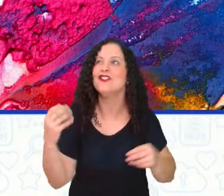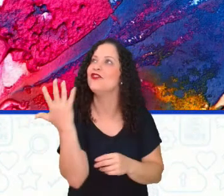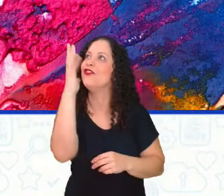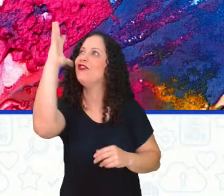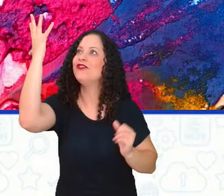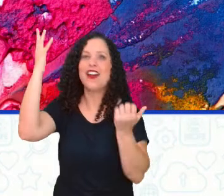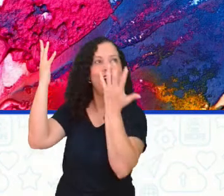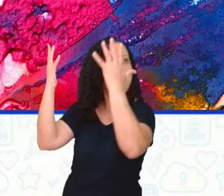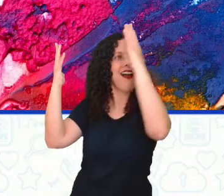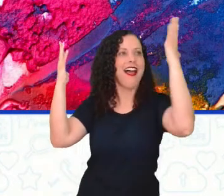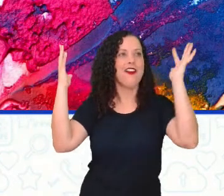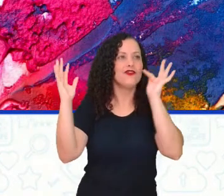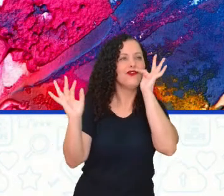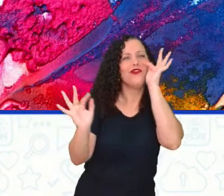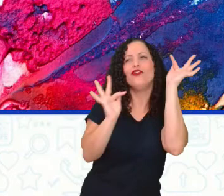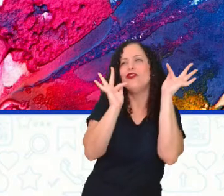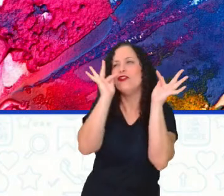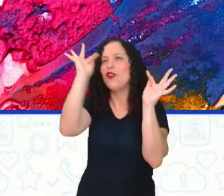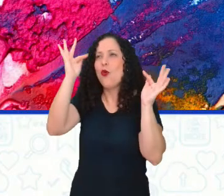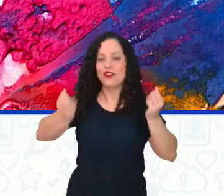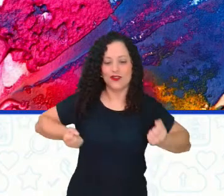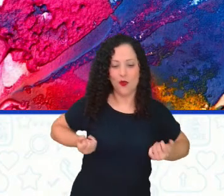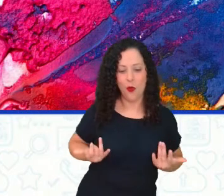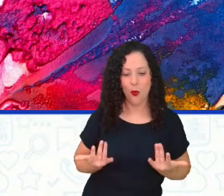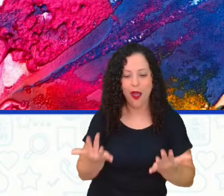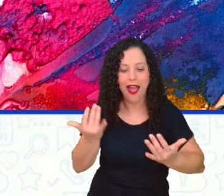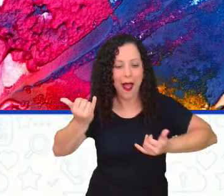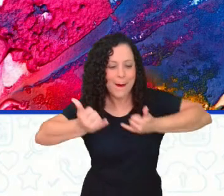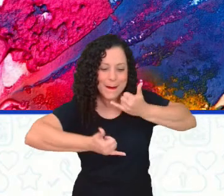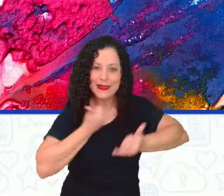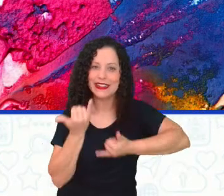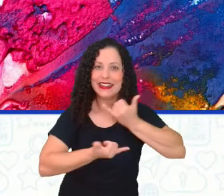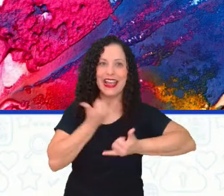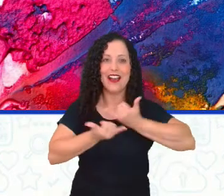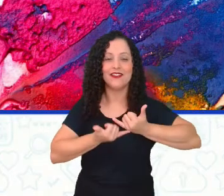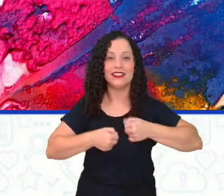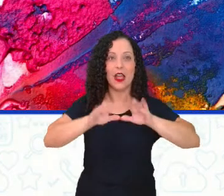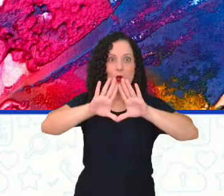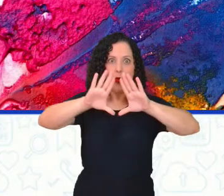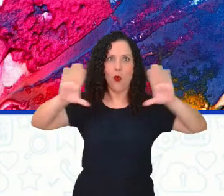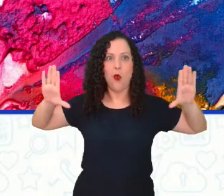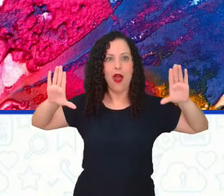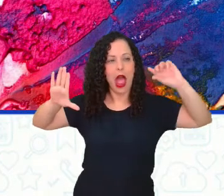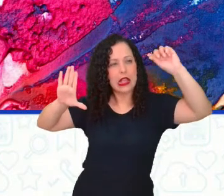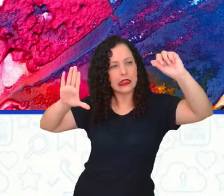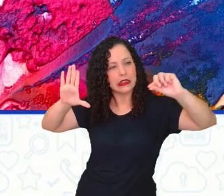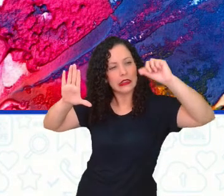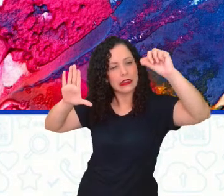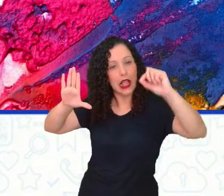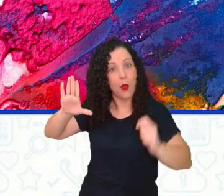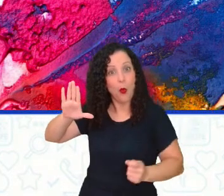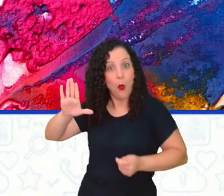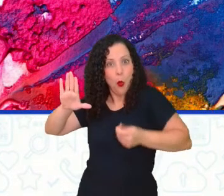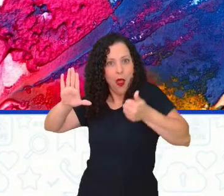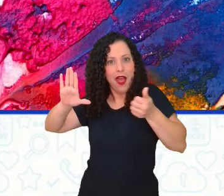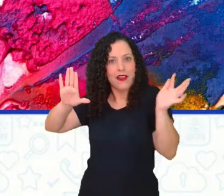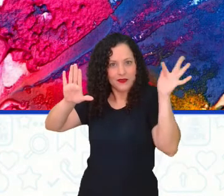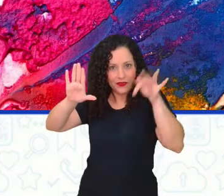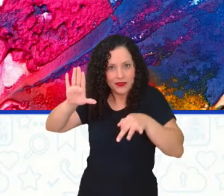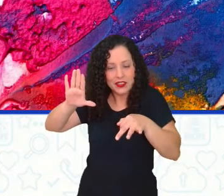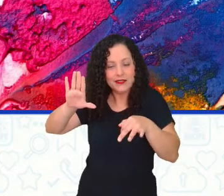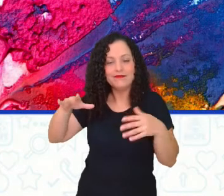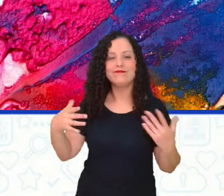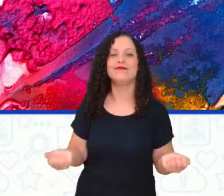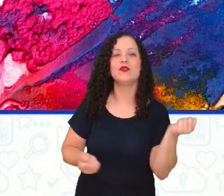ria, e brincava, e deitava na grama. O bordado já estava quase pronto. Pouco pano se via entre os fios coloridos. Breve